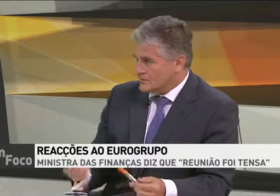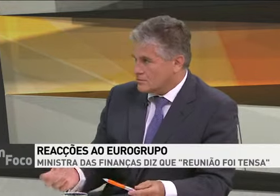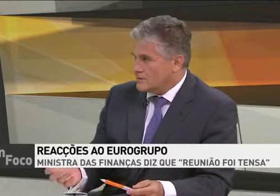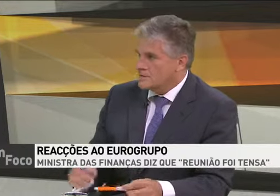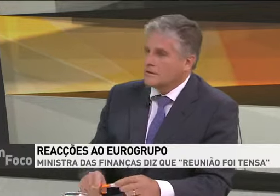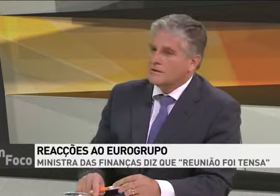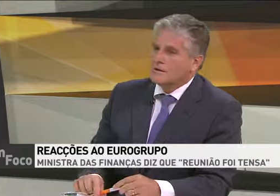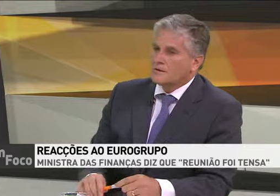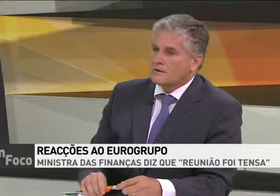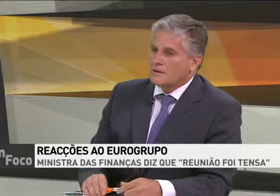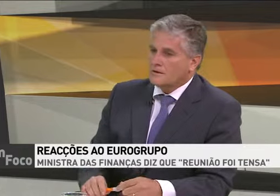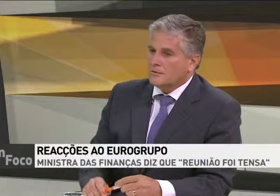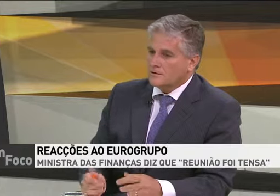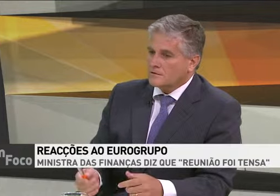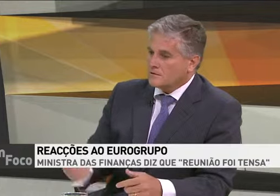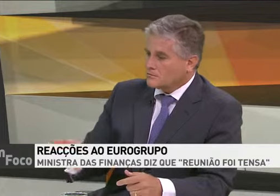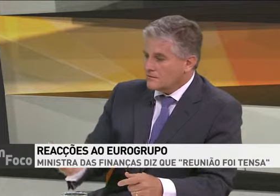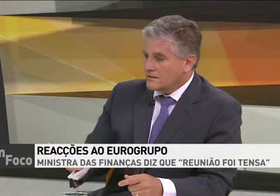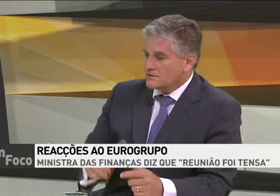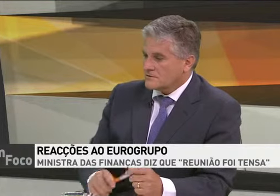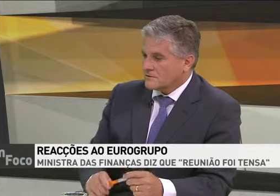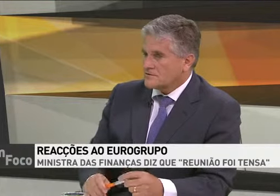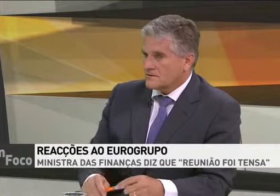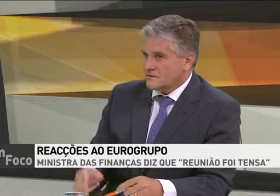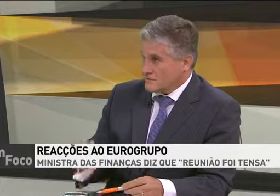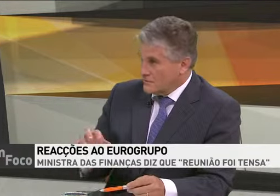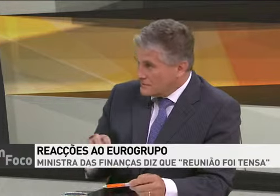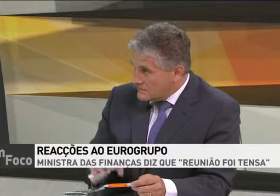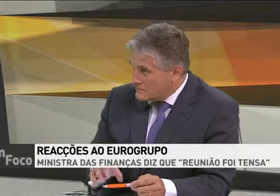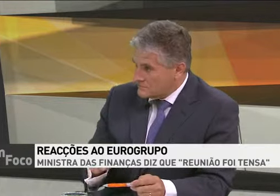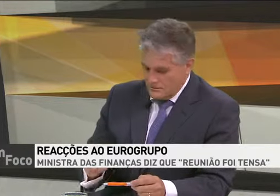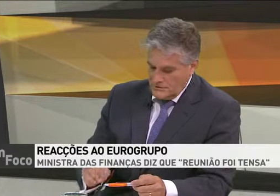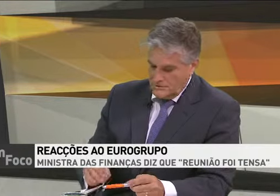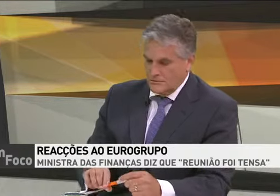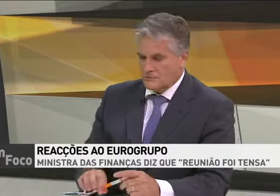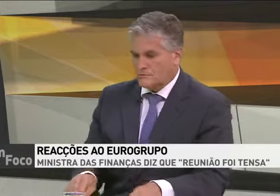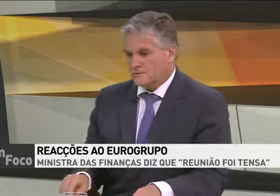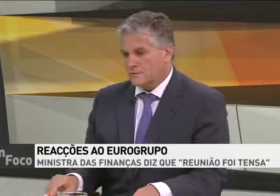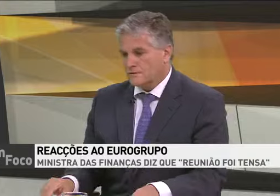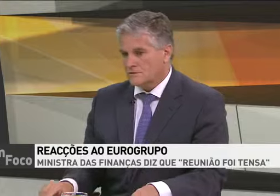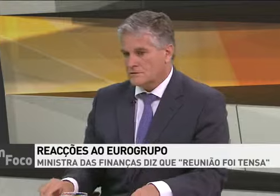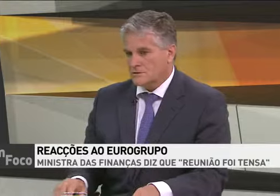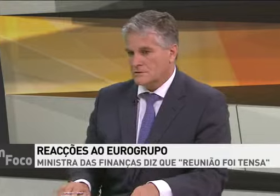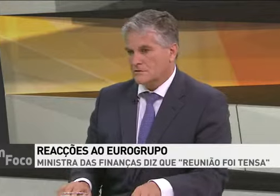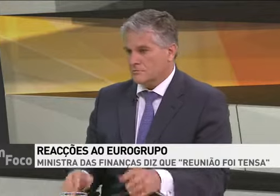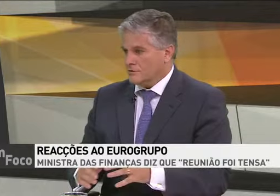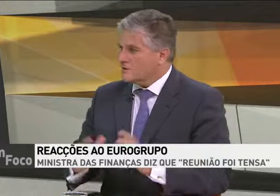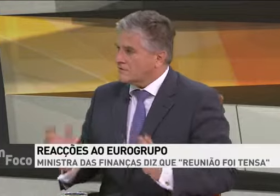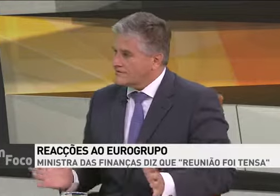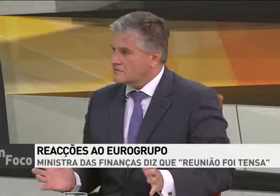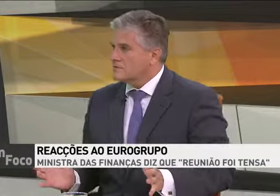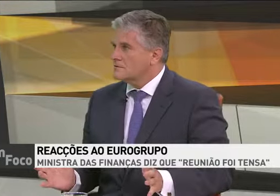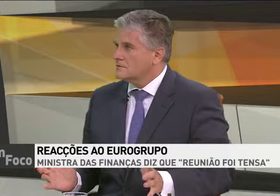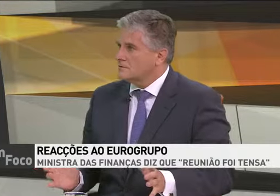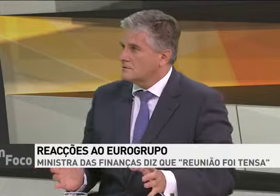de Passos Coelho. E penso que o resultado destas sondagens é exatamente isso. Os portugueses poderão